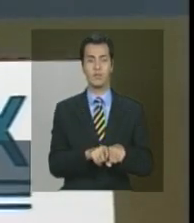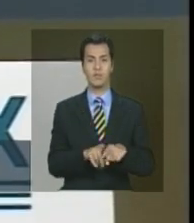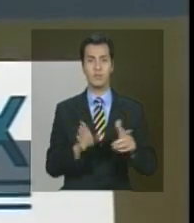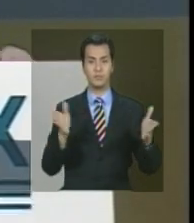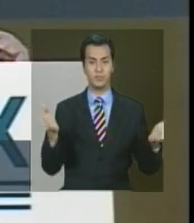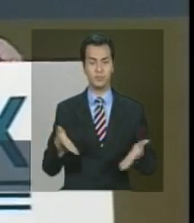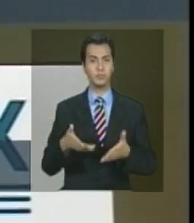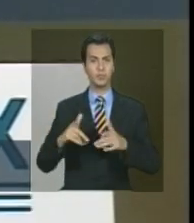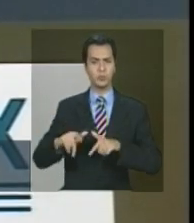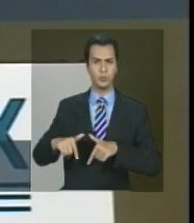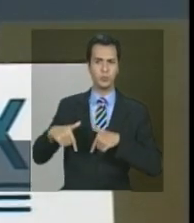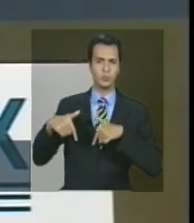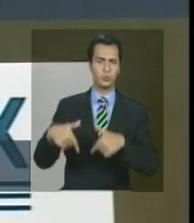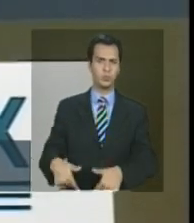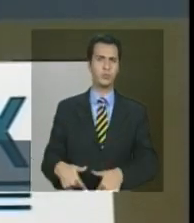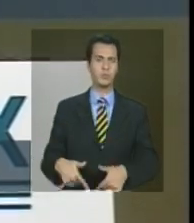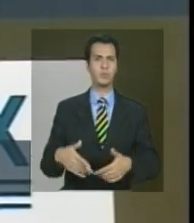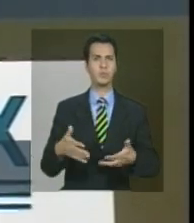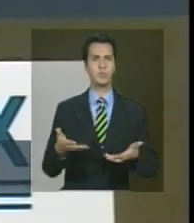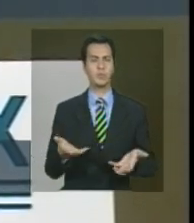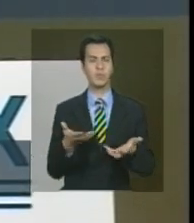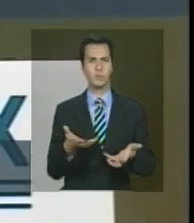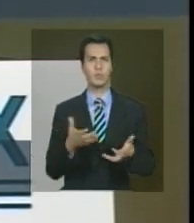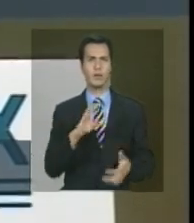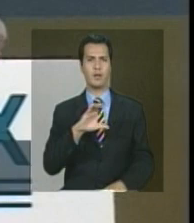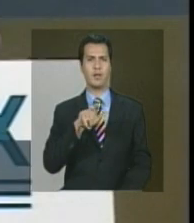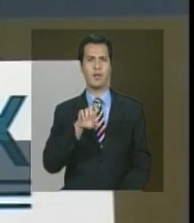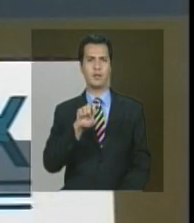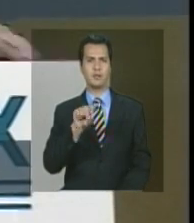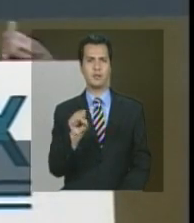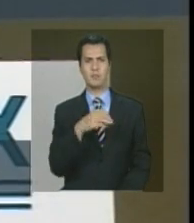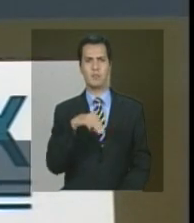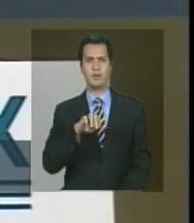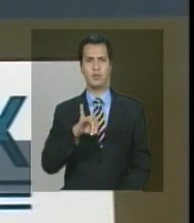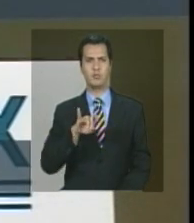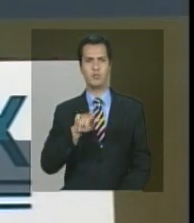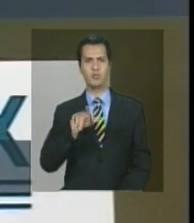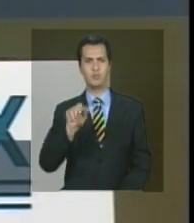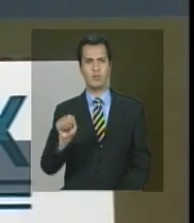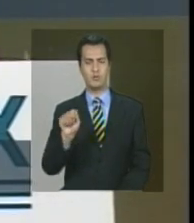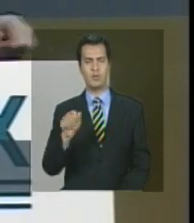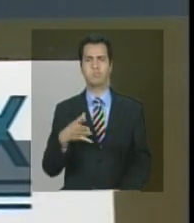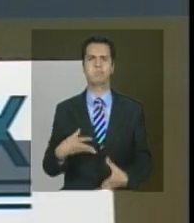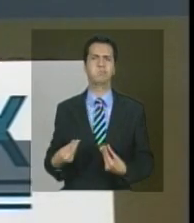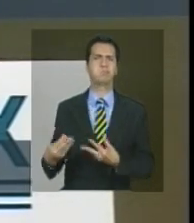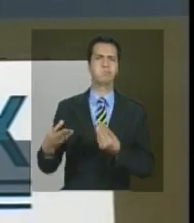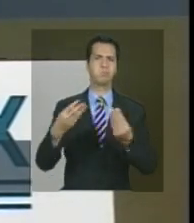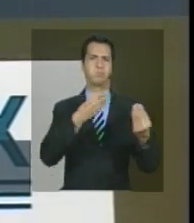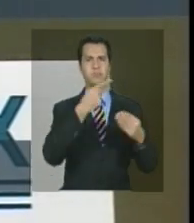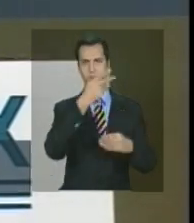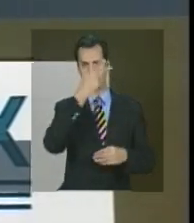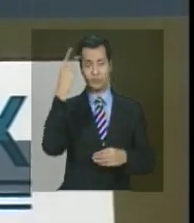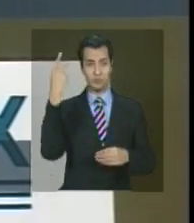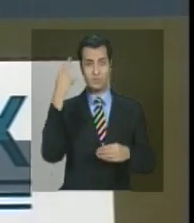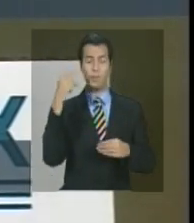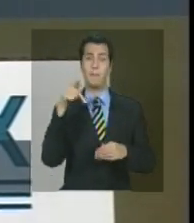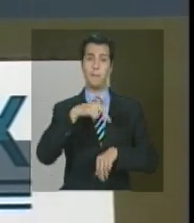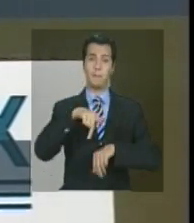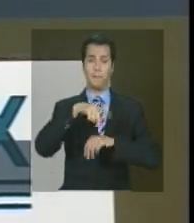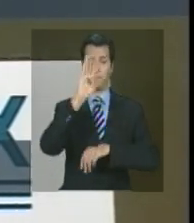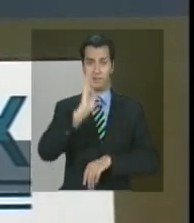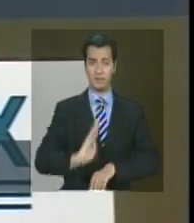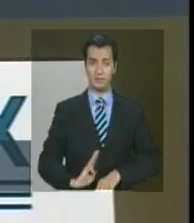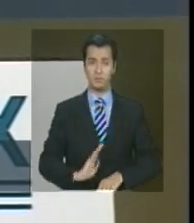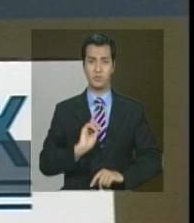esforço para elevar a condição de classe média, milhões e milhões de pessoas, esse mesmo país tem